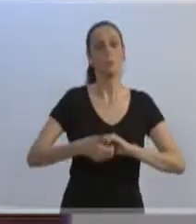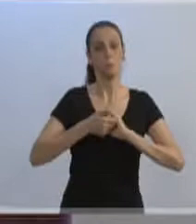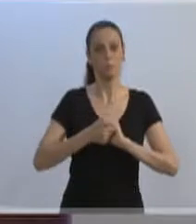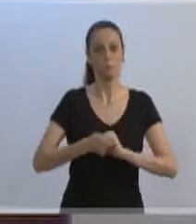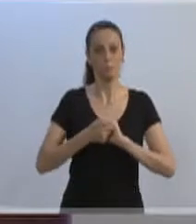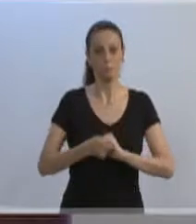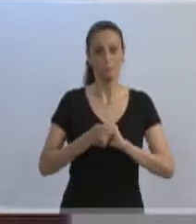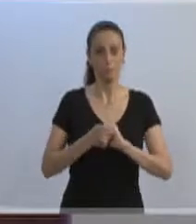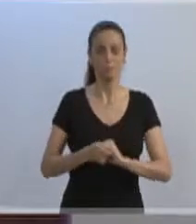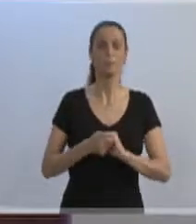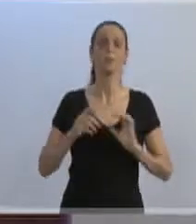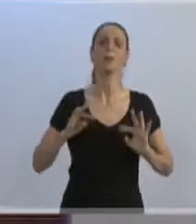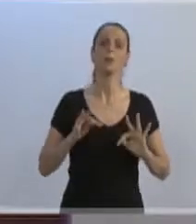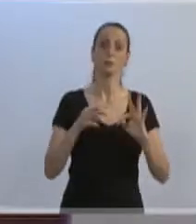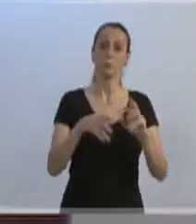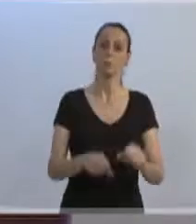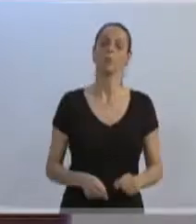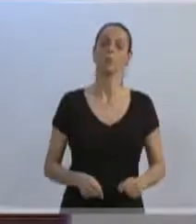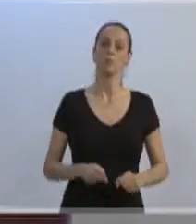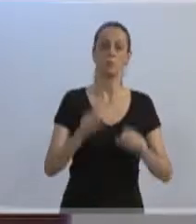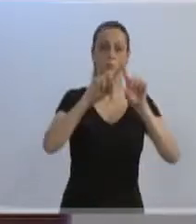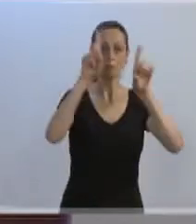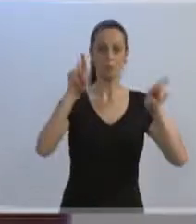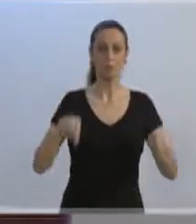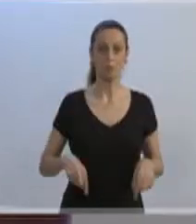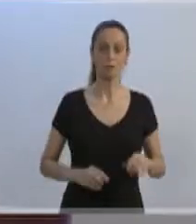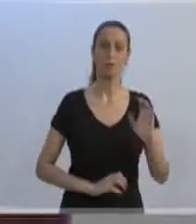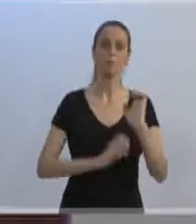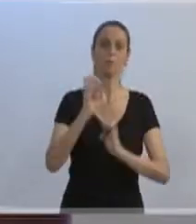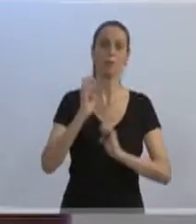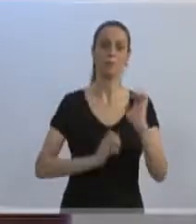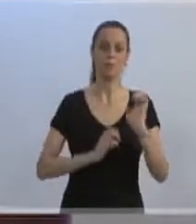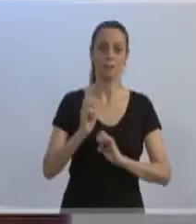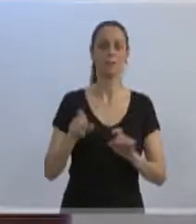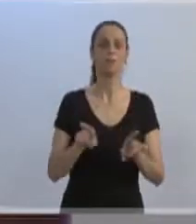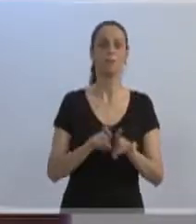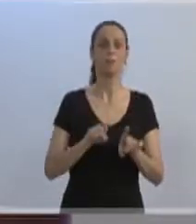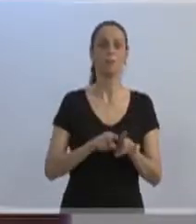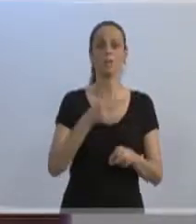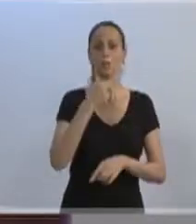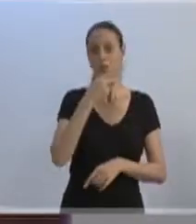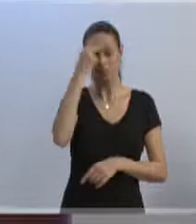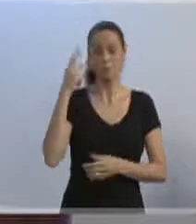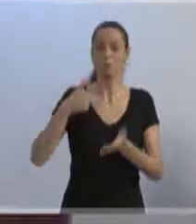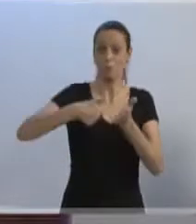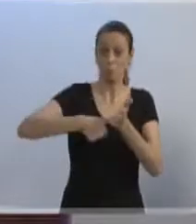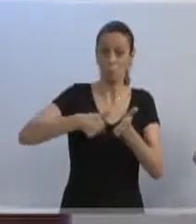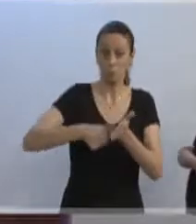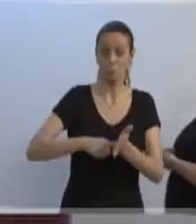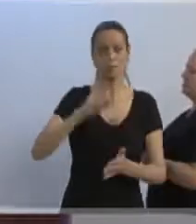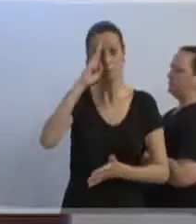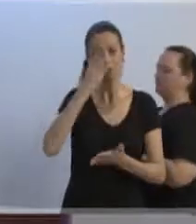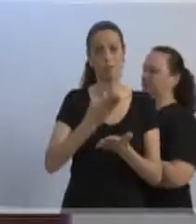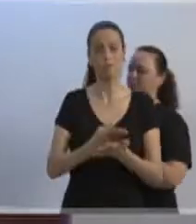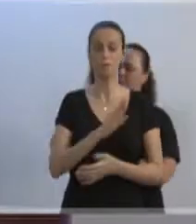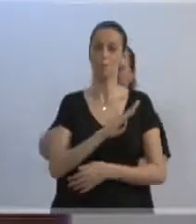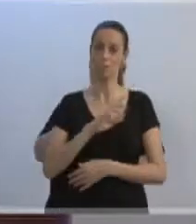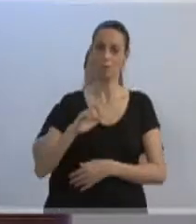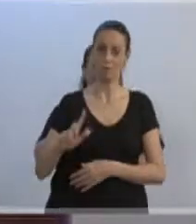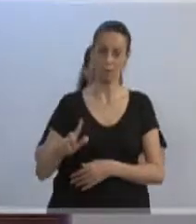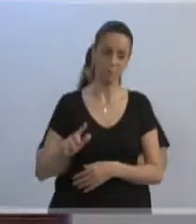a todos os funcionários da empresa os seus sócios por acreditar em blumenau